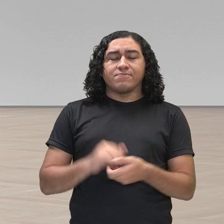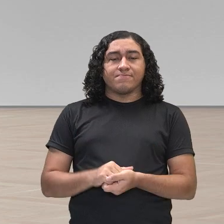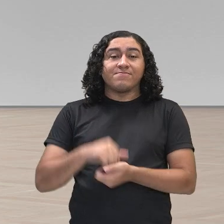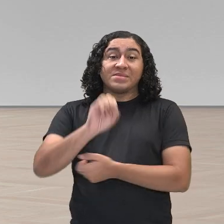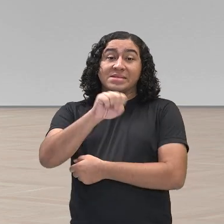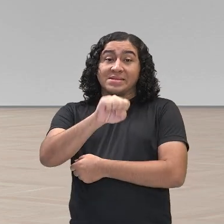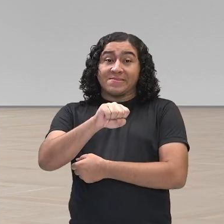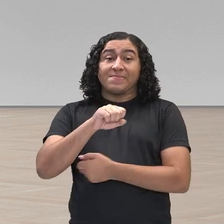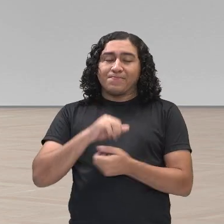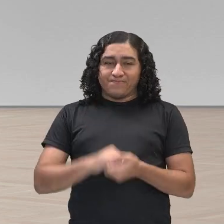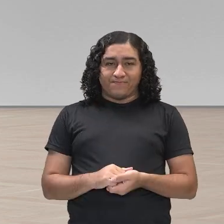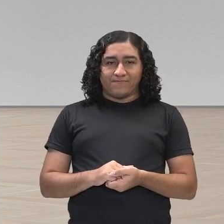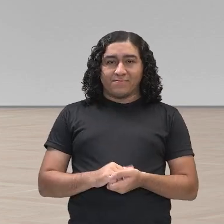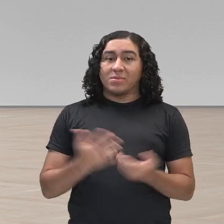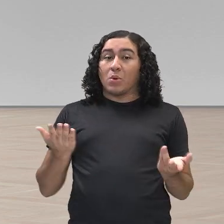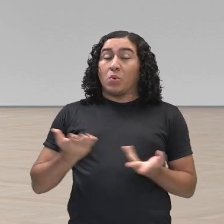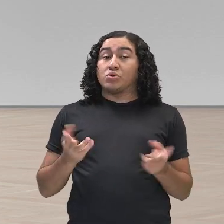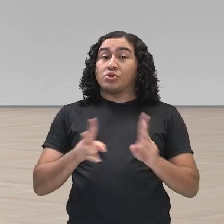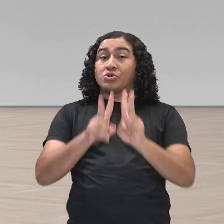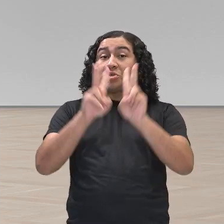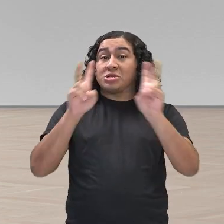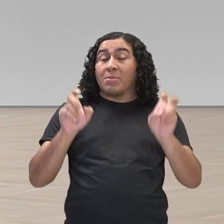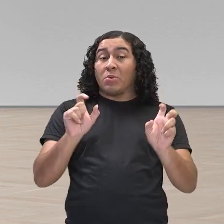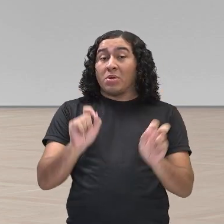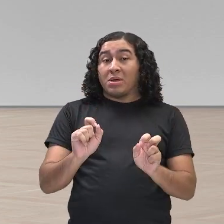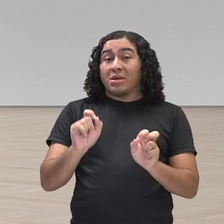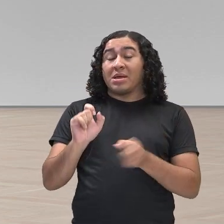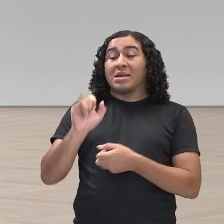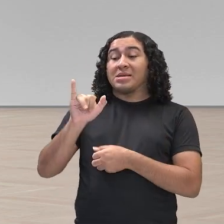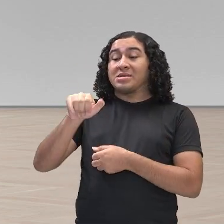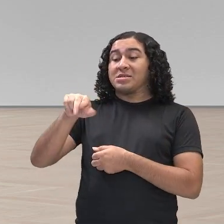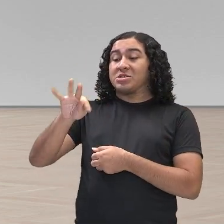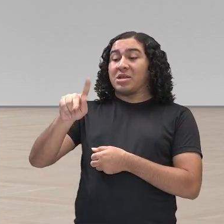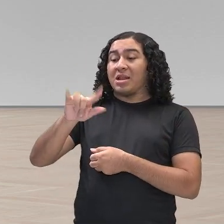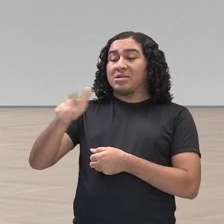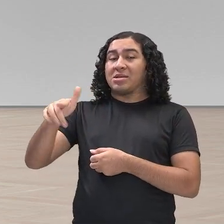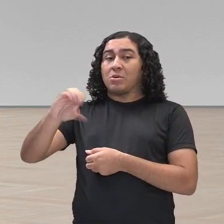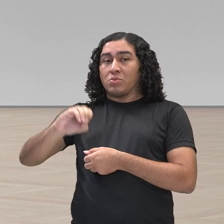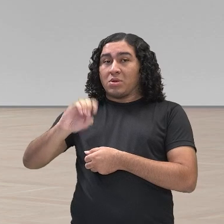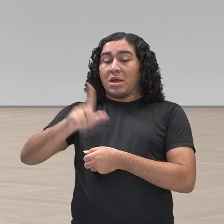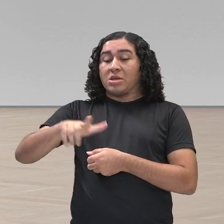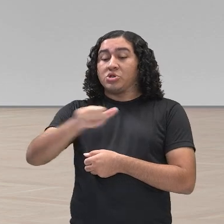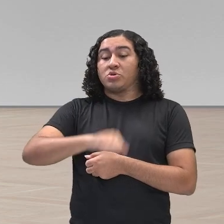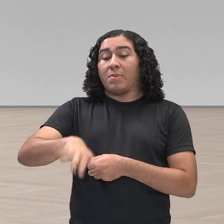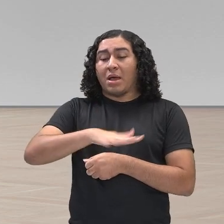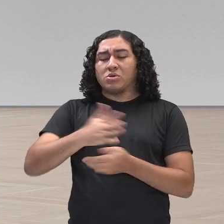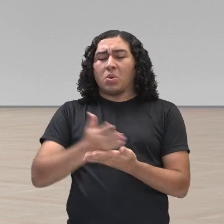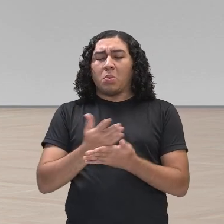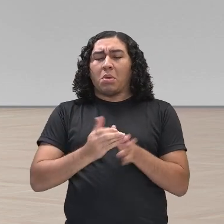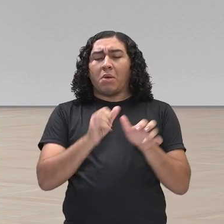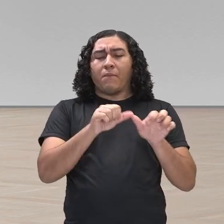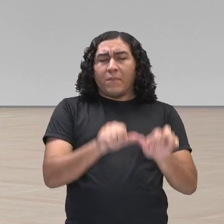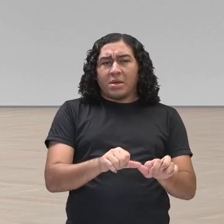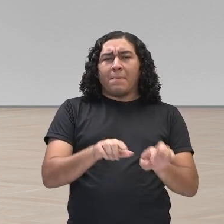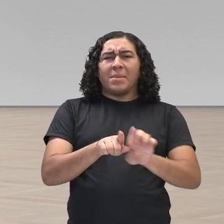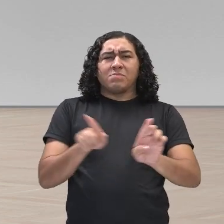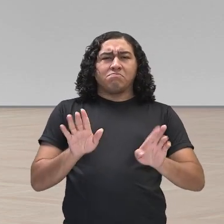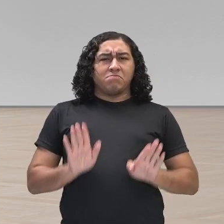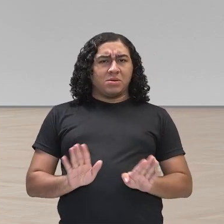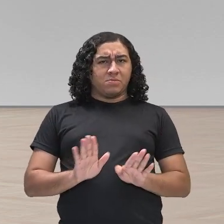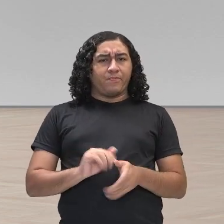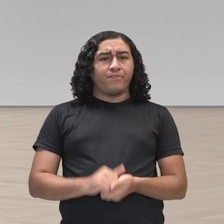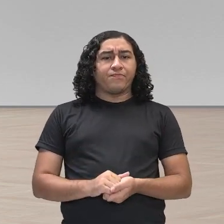Sim, falaremos sobre a ocupação de espaços. Ora, quando falamos